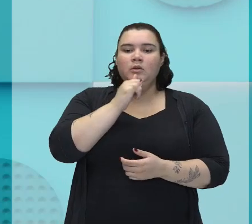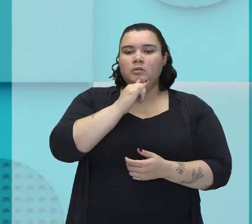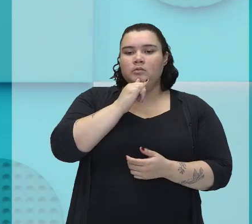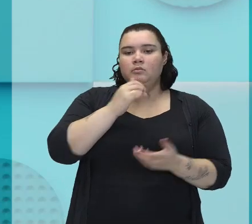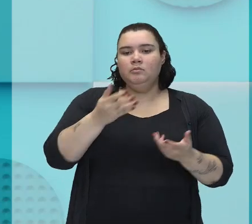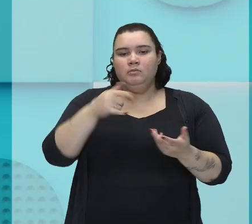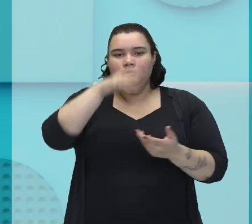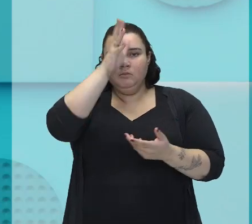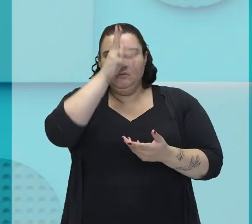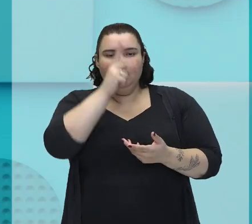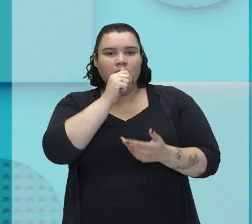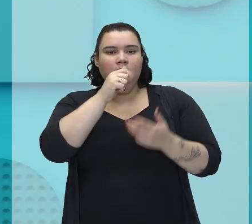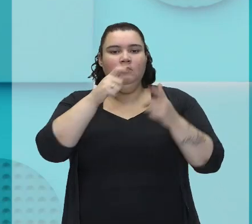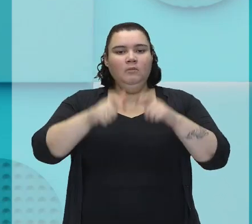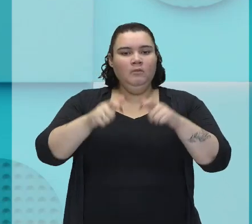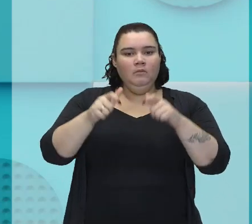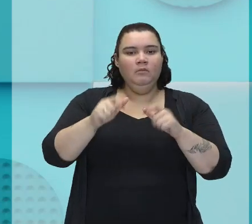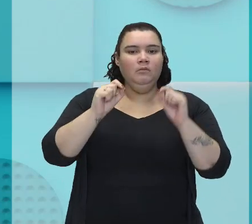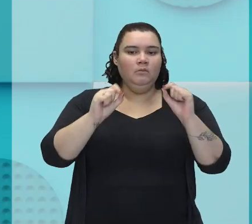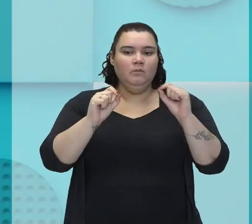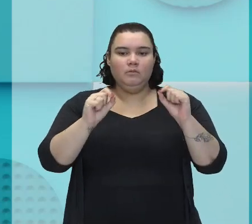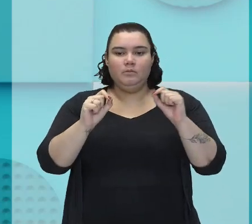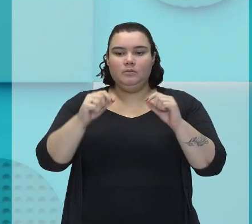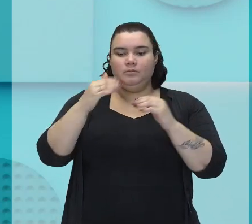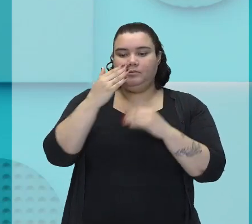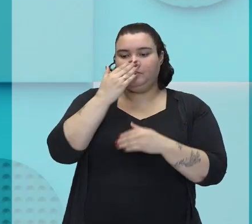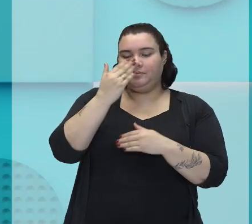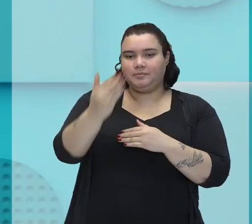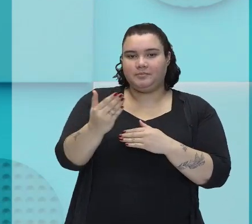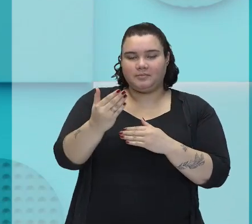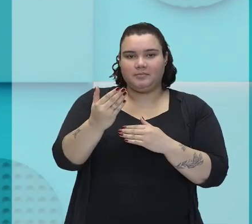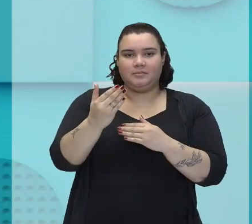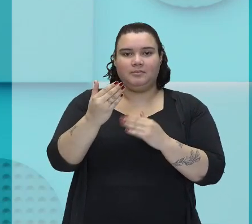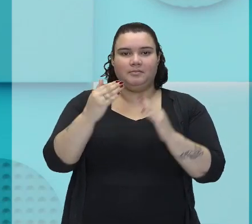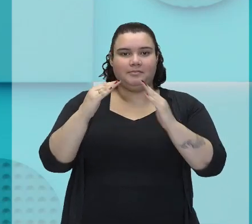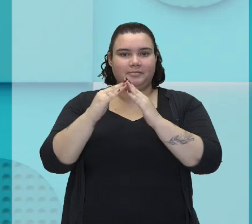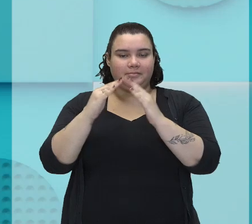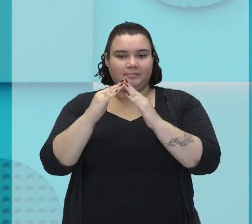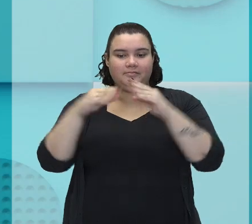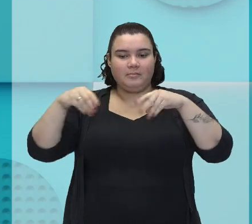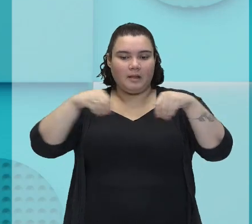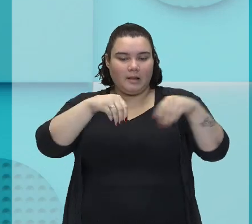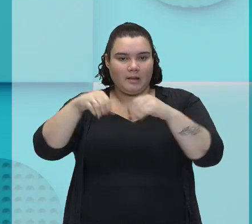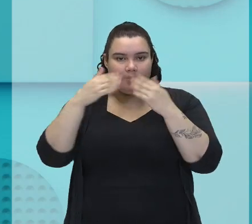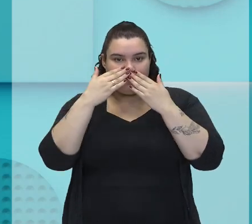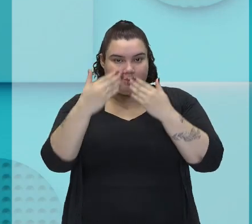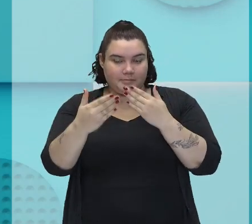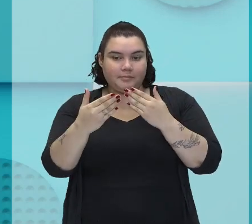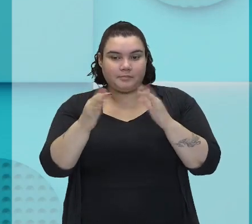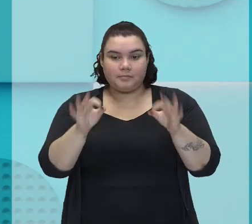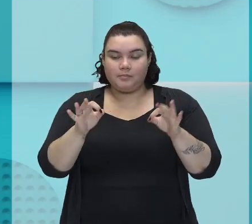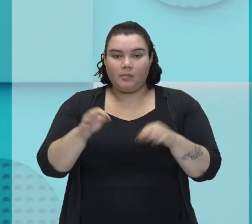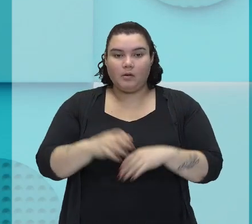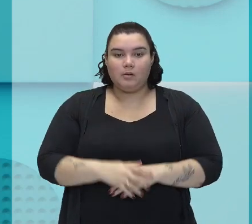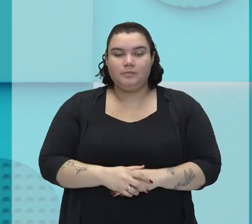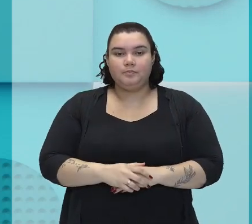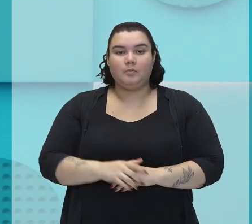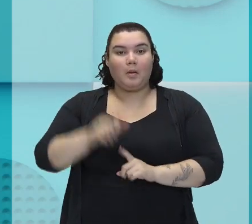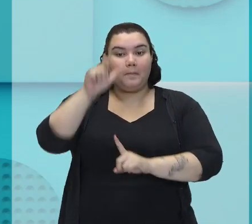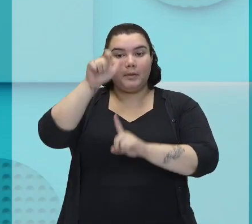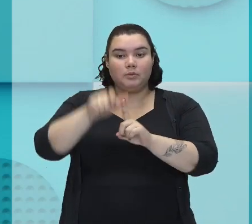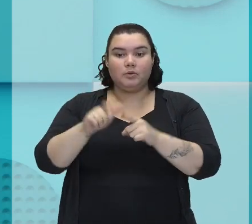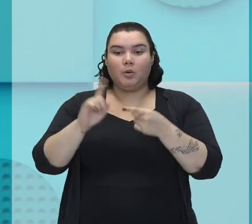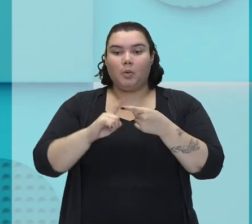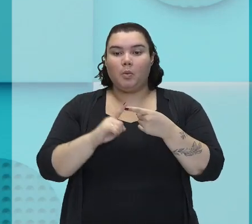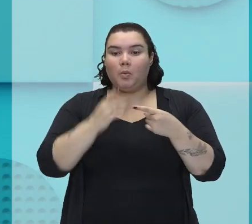sendo criada, que era justamente o quintal. Os personagens, o homem, a mulher